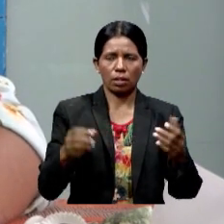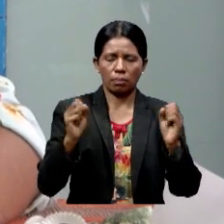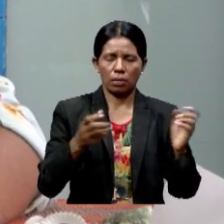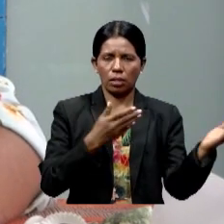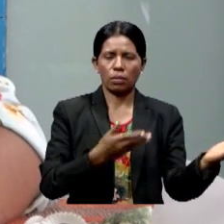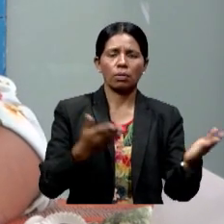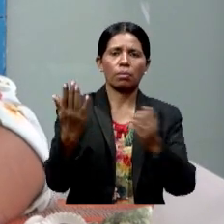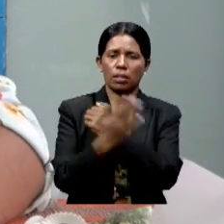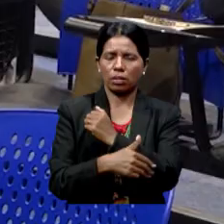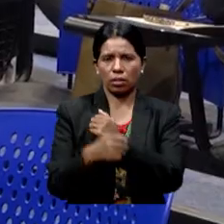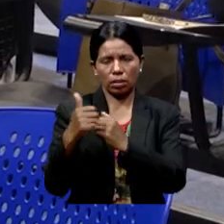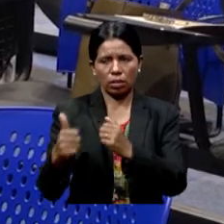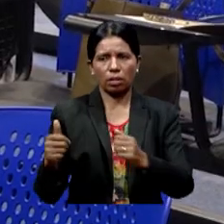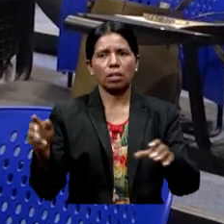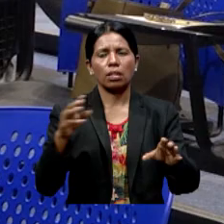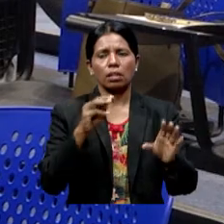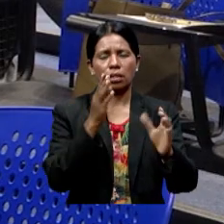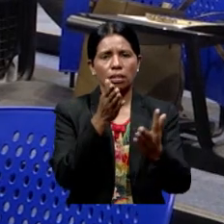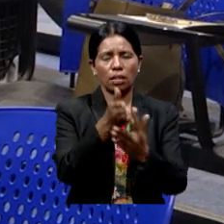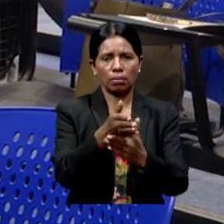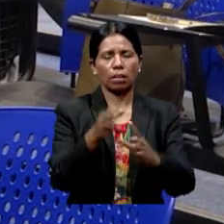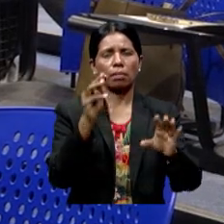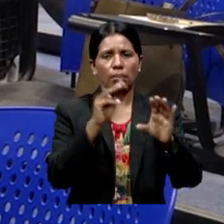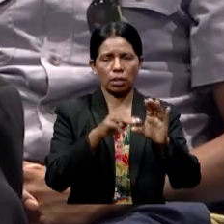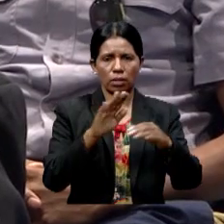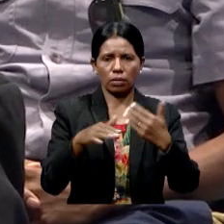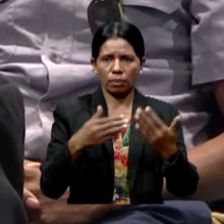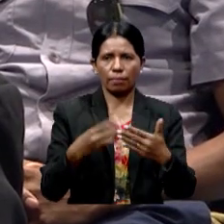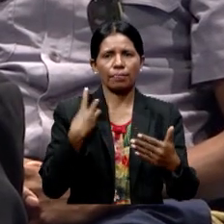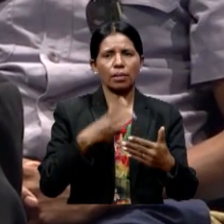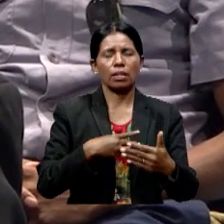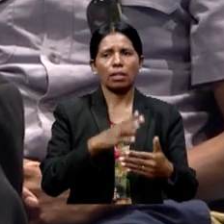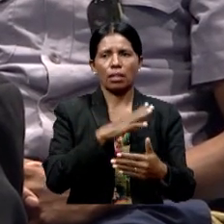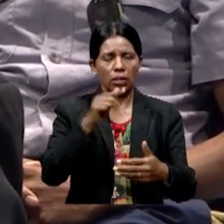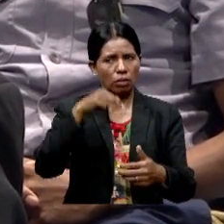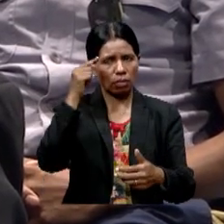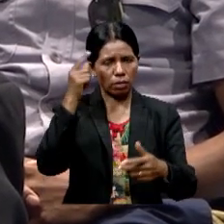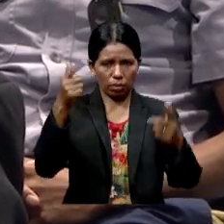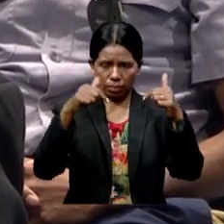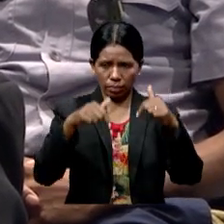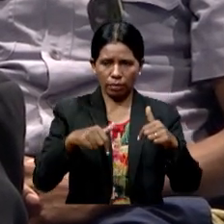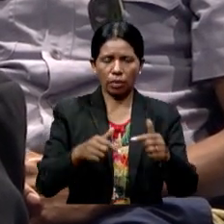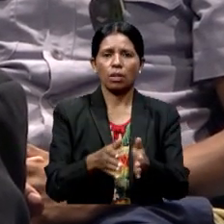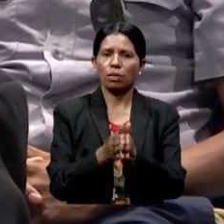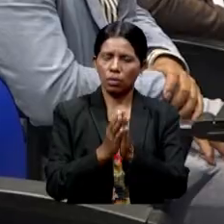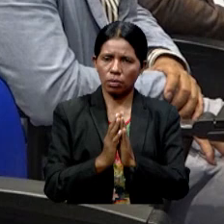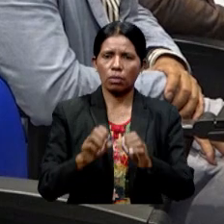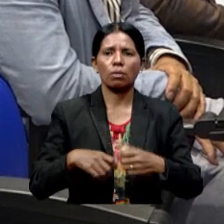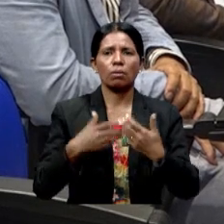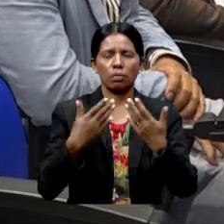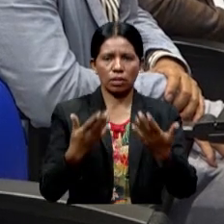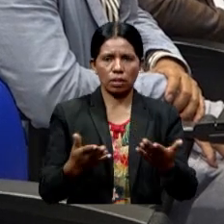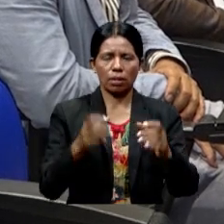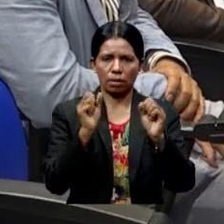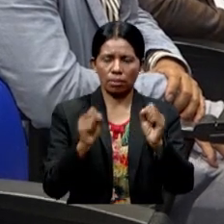bai herai selu kliu liu hola parte mercado serne. Nebe ita espera governo nebe mai ne husu para oinsa atu